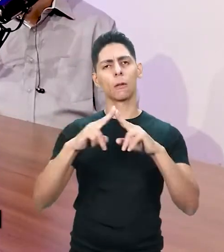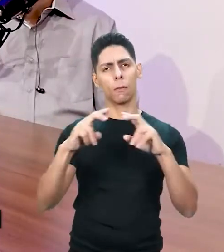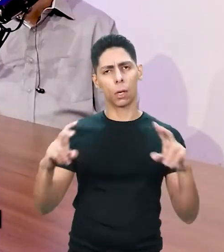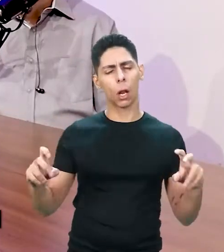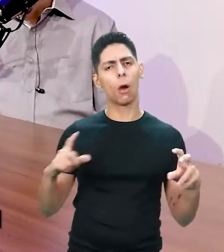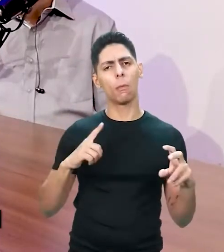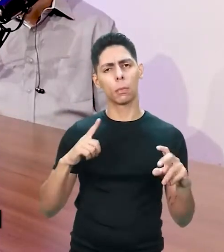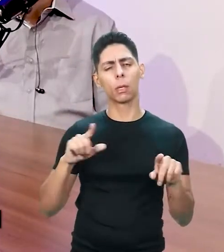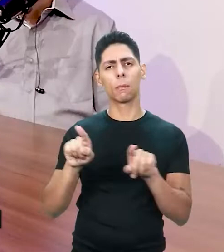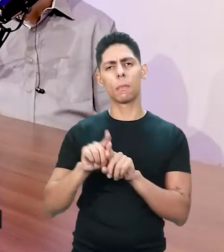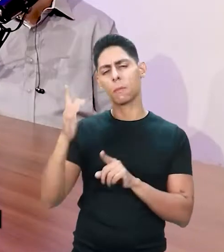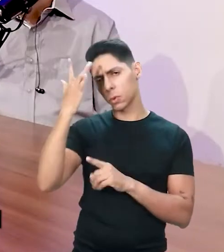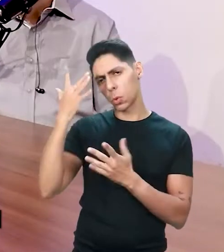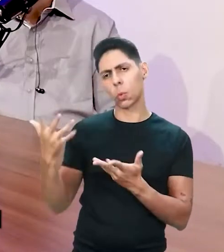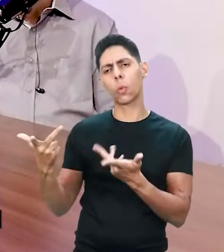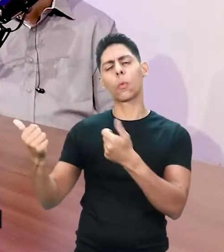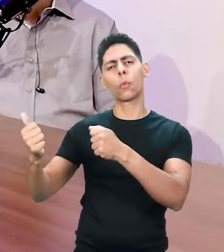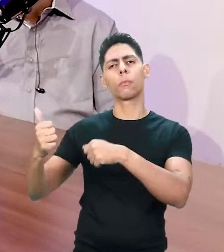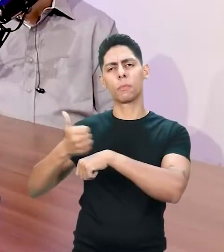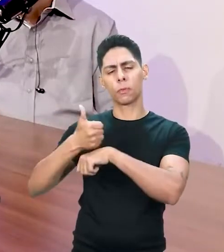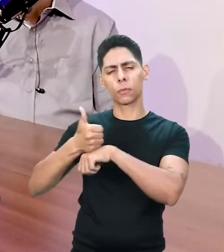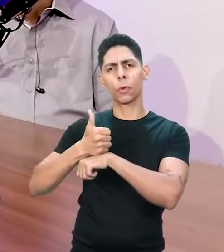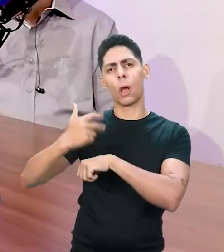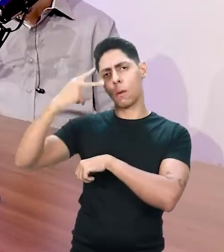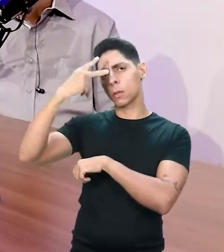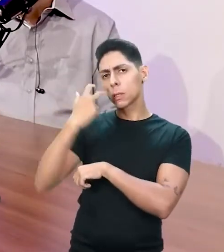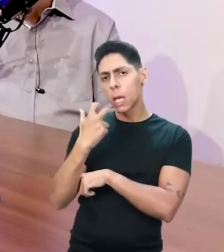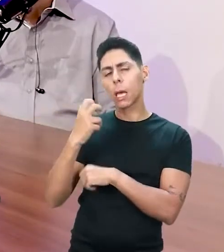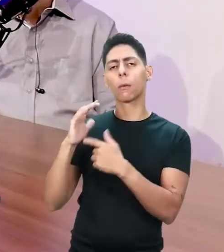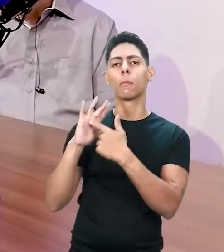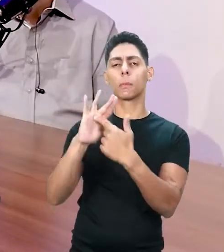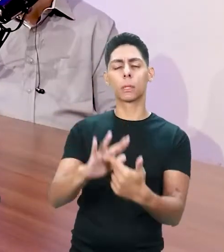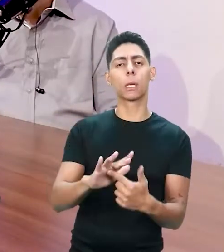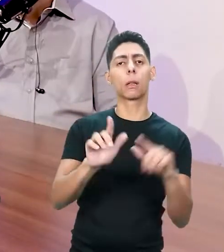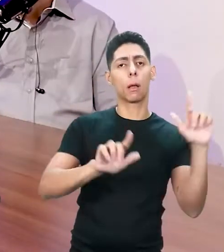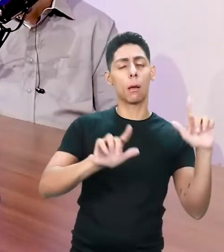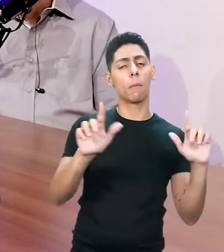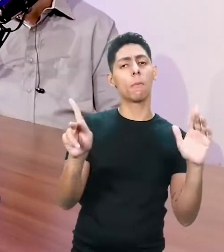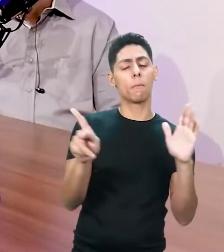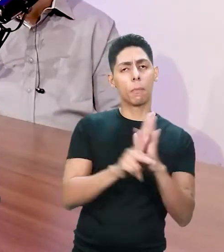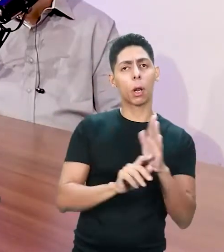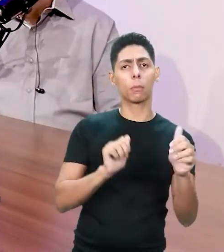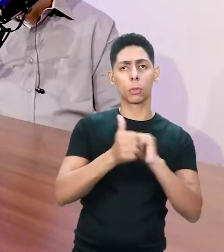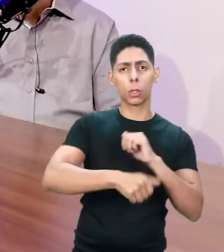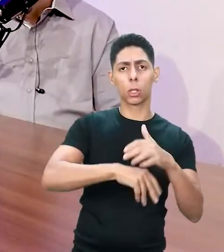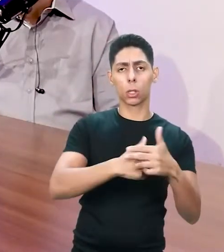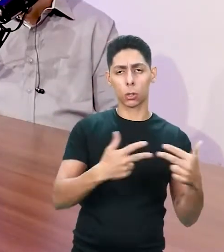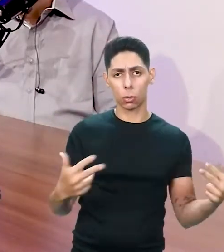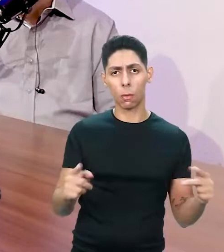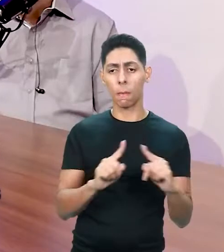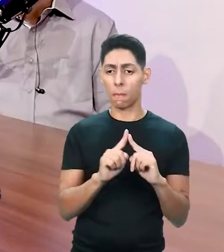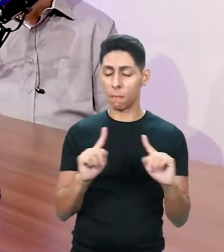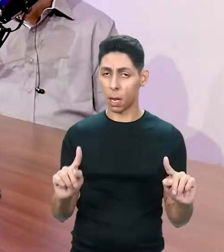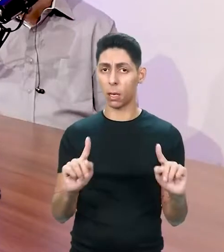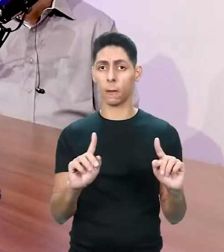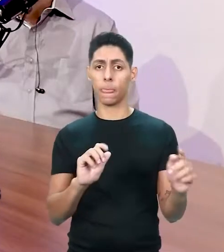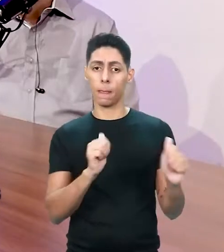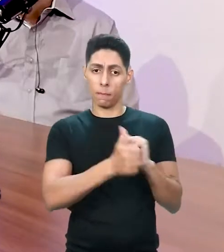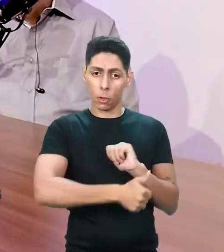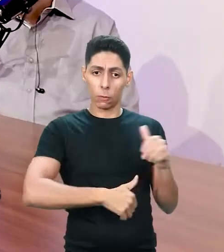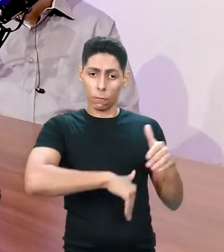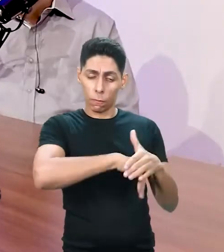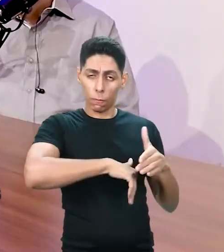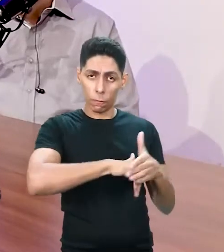Florianópolis, brilhante profissional também, cego total, e que apresenta programa de esportes, mas repórter de futebol com baixa